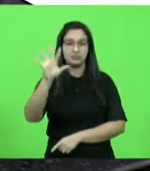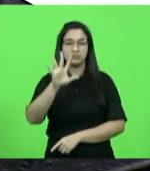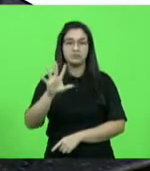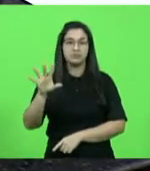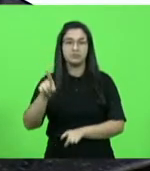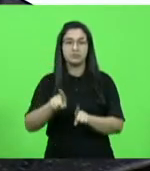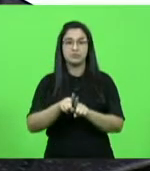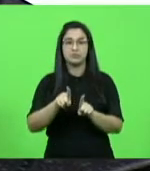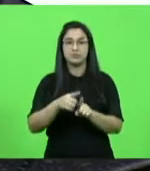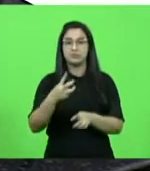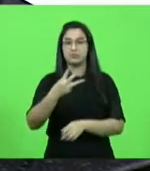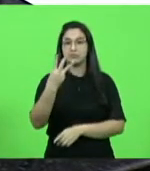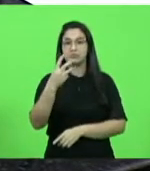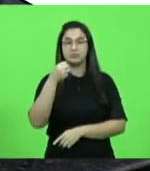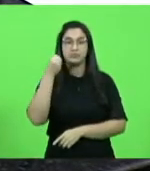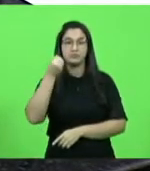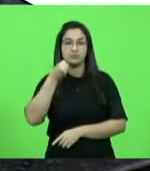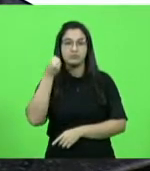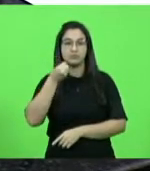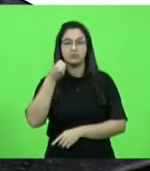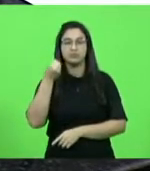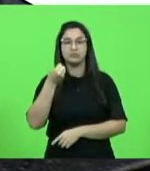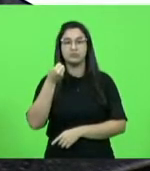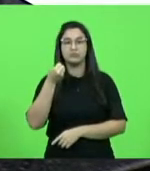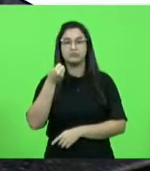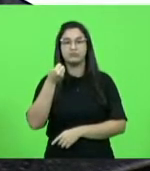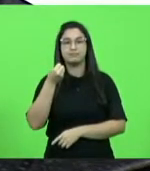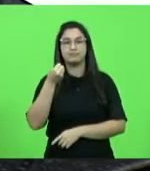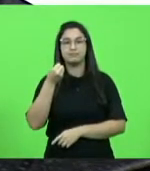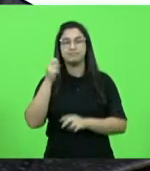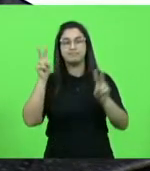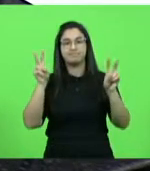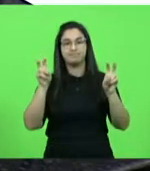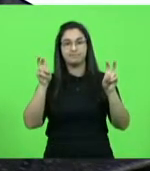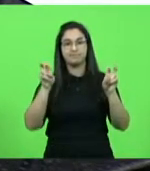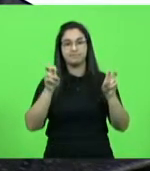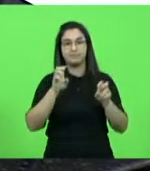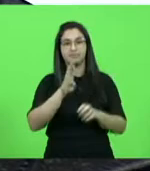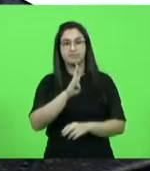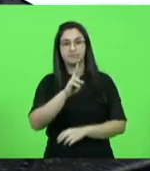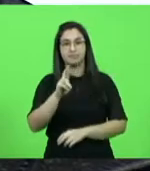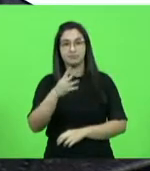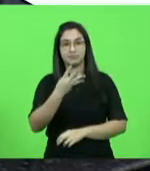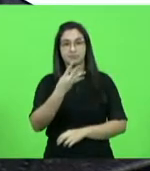senadores, da nossa BR-470. Essas imagens que todos nós